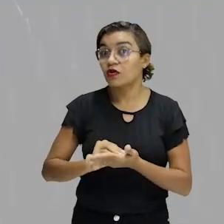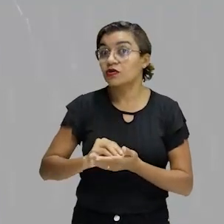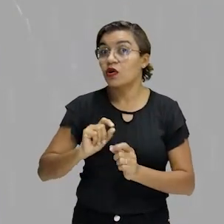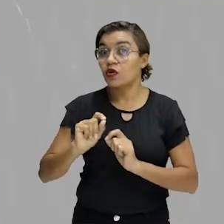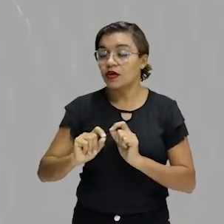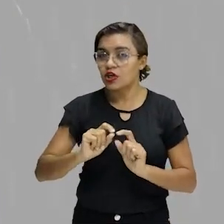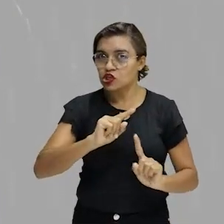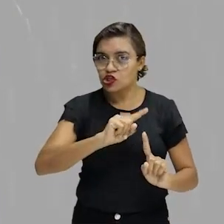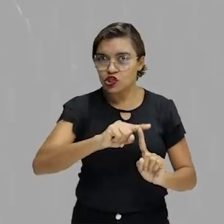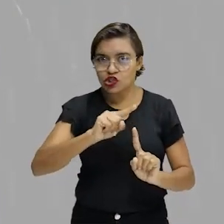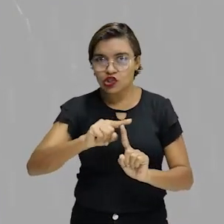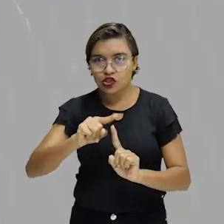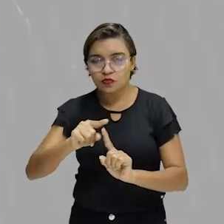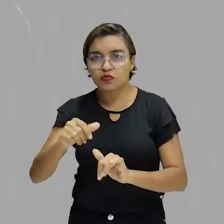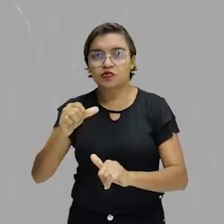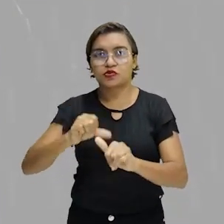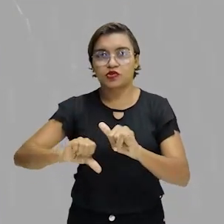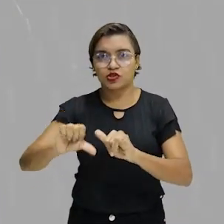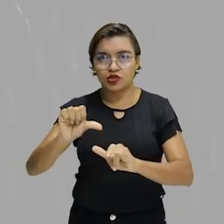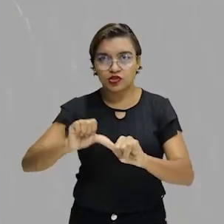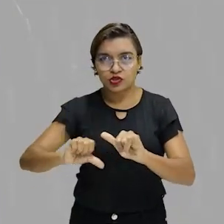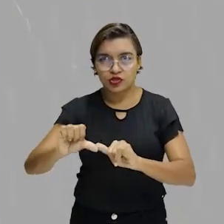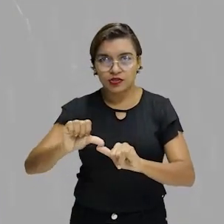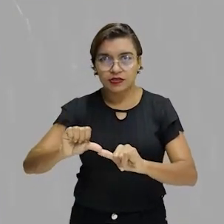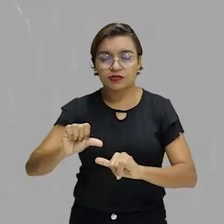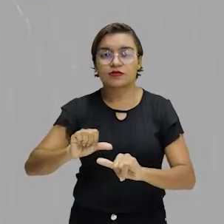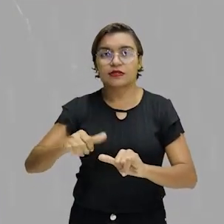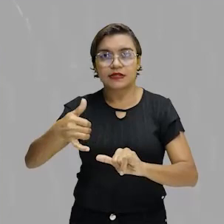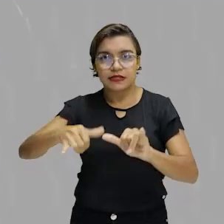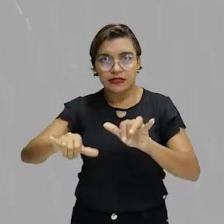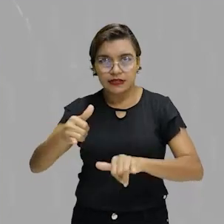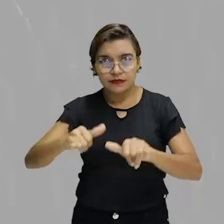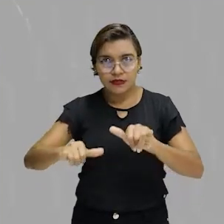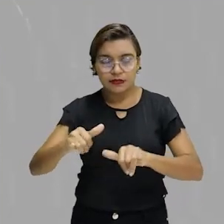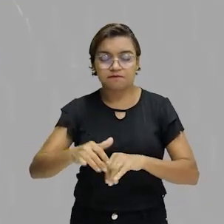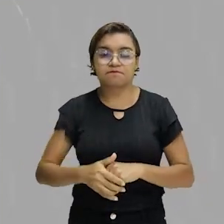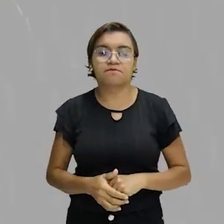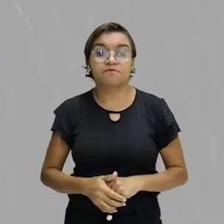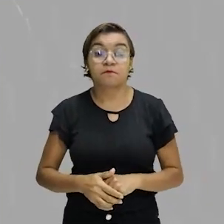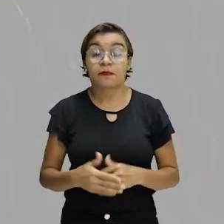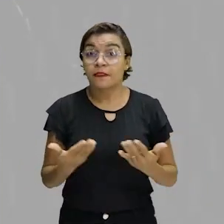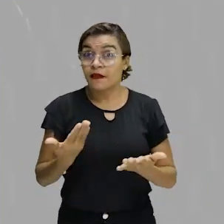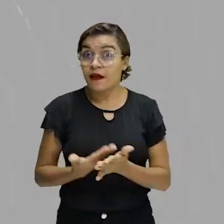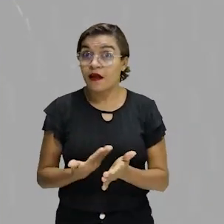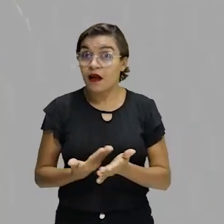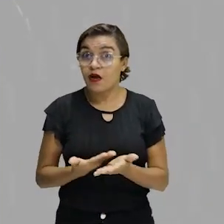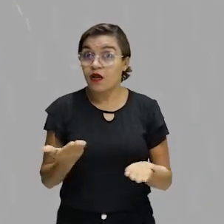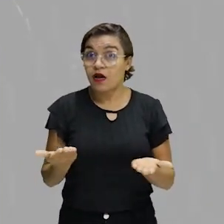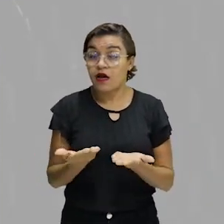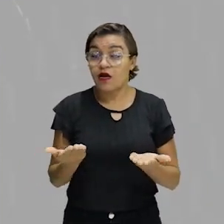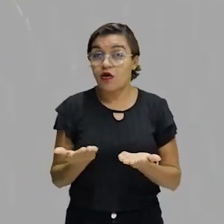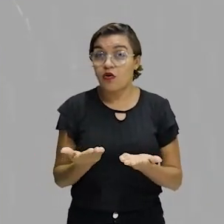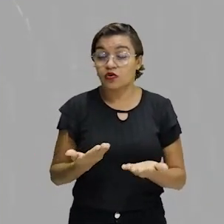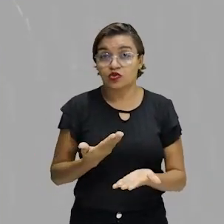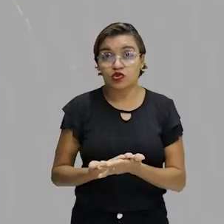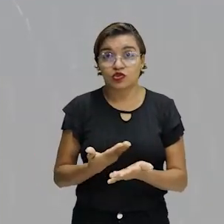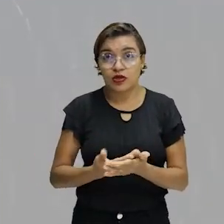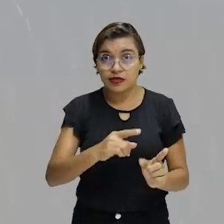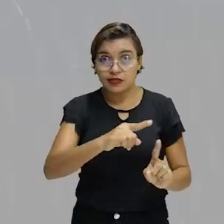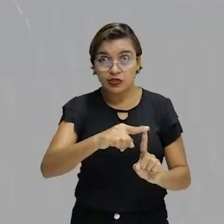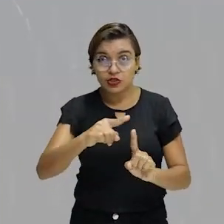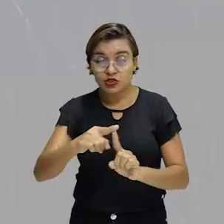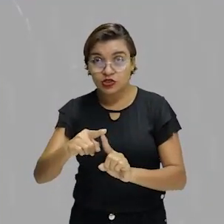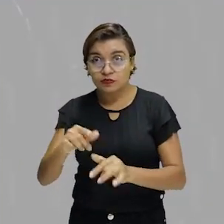tipos de reações químicas certo bom e na aula de hoje nós vamos trabalhar os tipos de